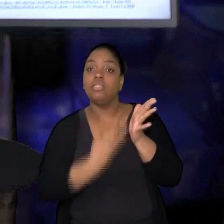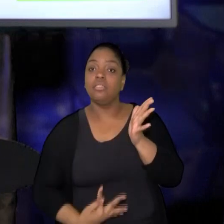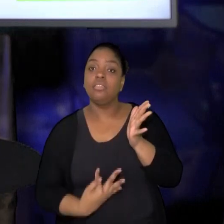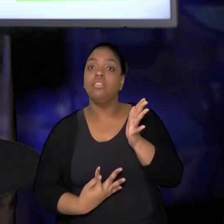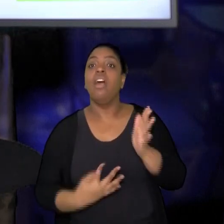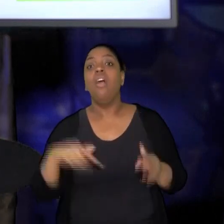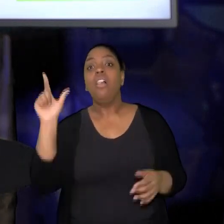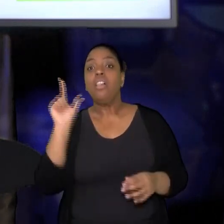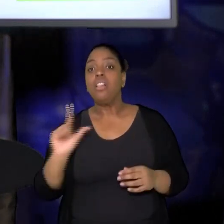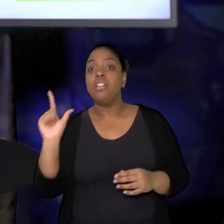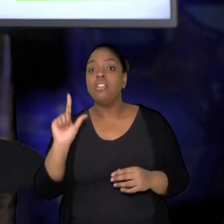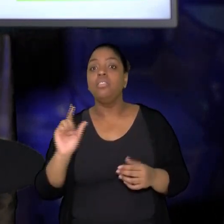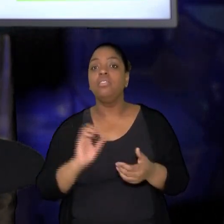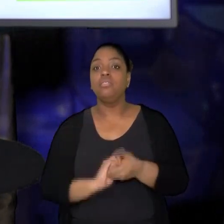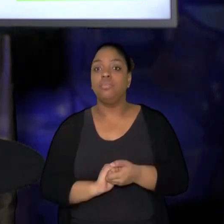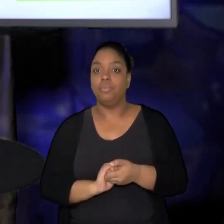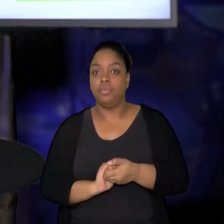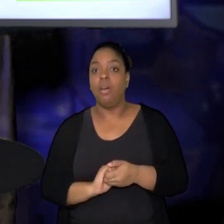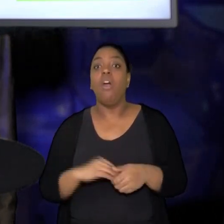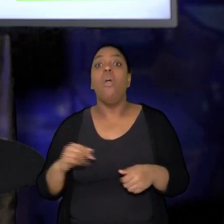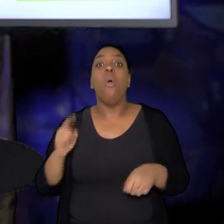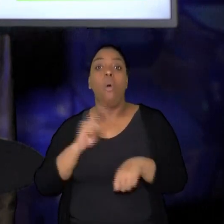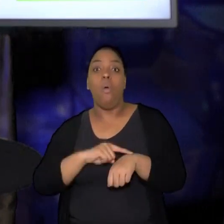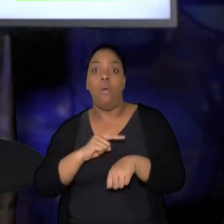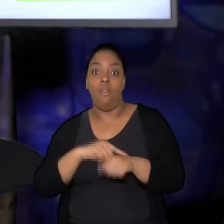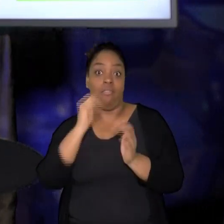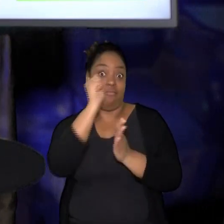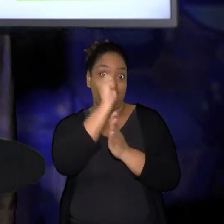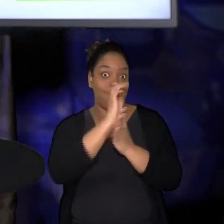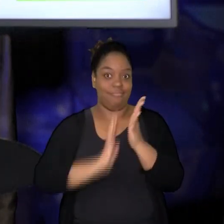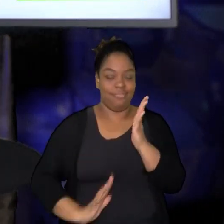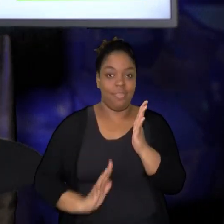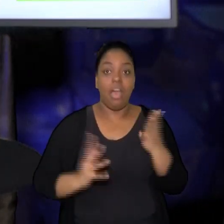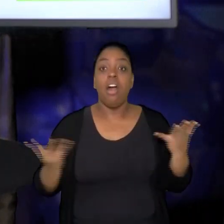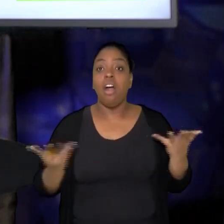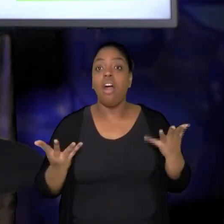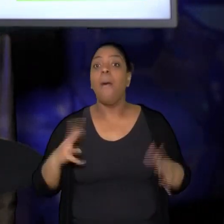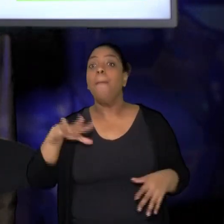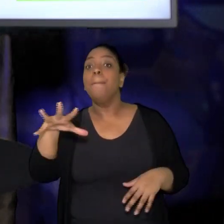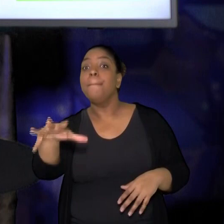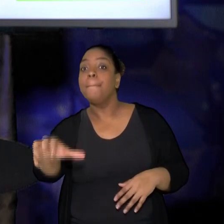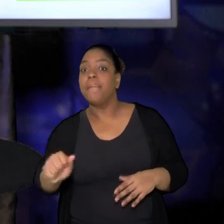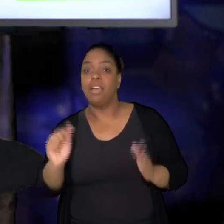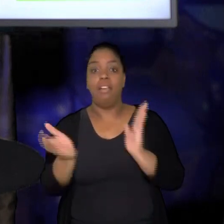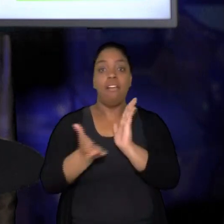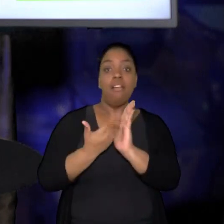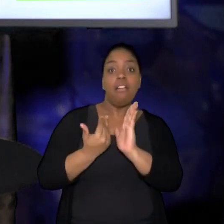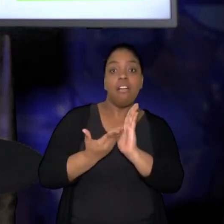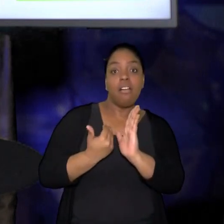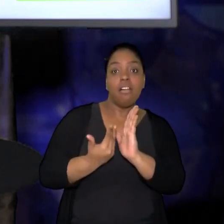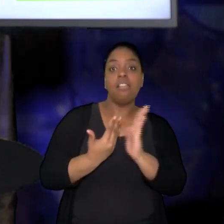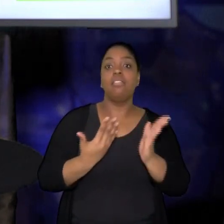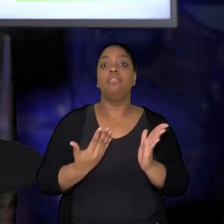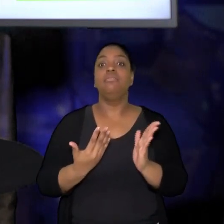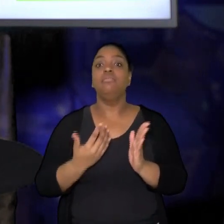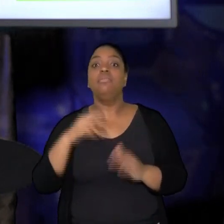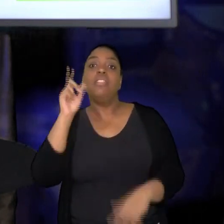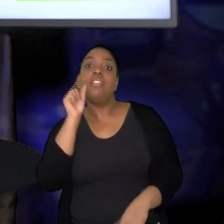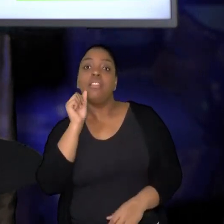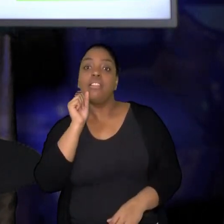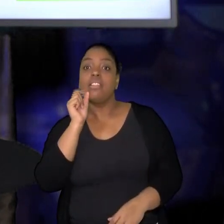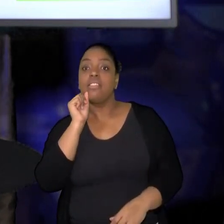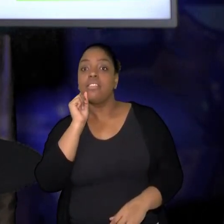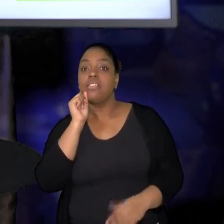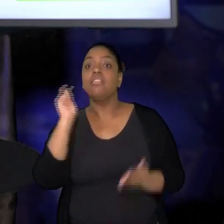lenda. Hora da atividade. E agora você vai pegar aquele caderno e aquele lápis e